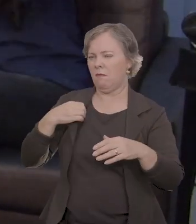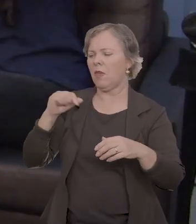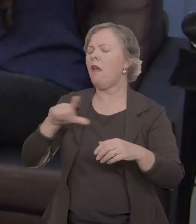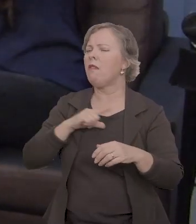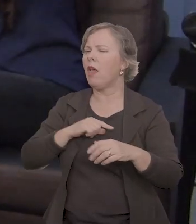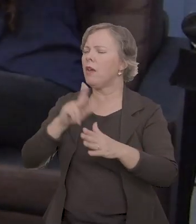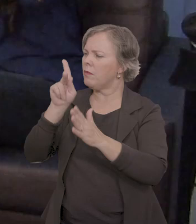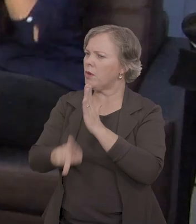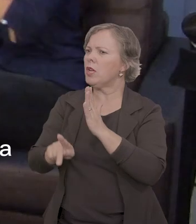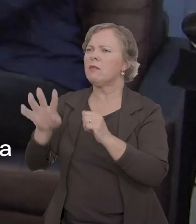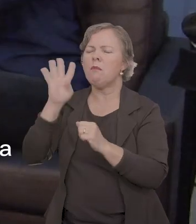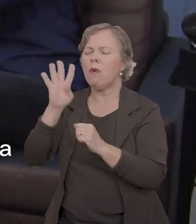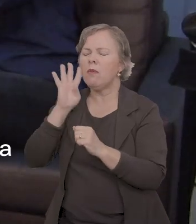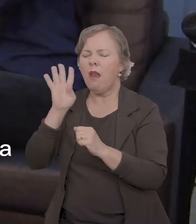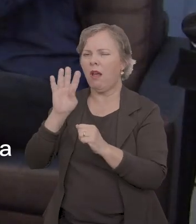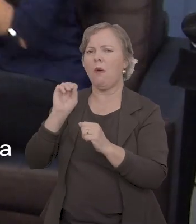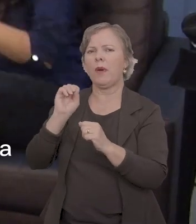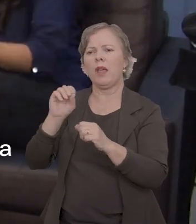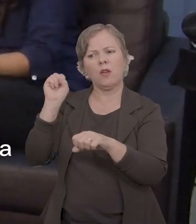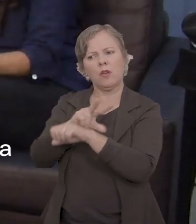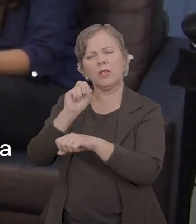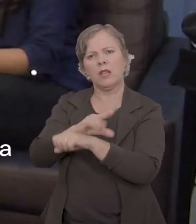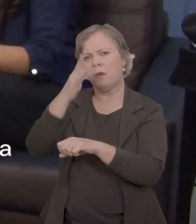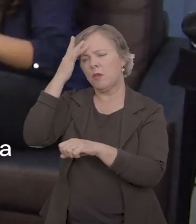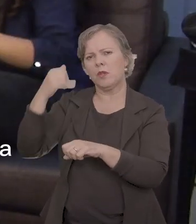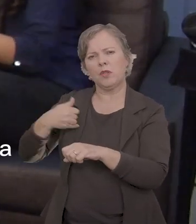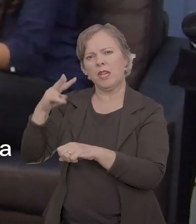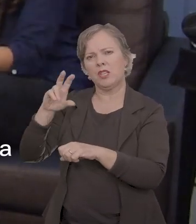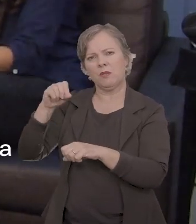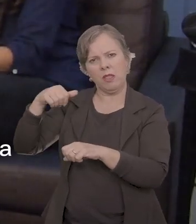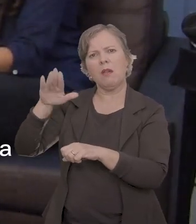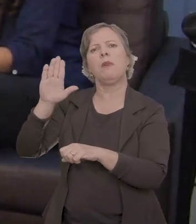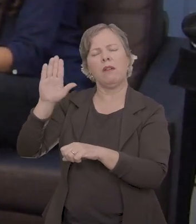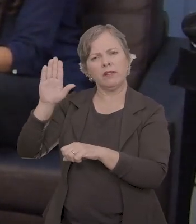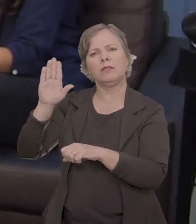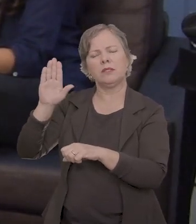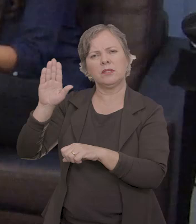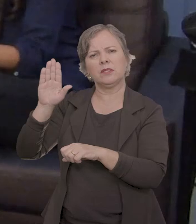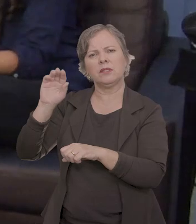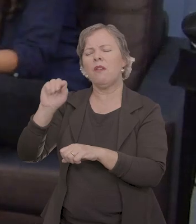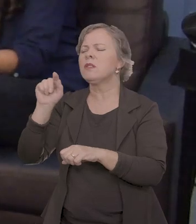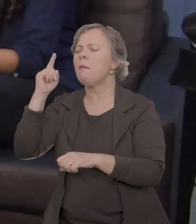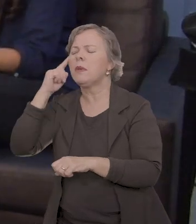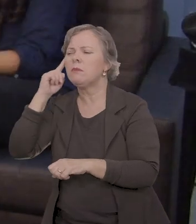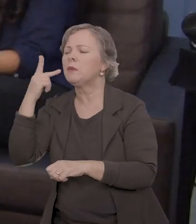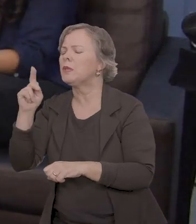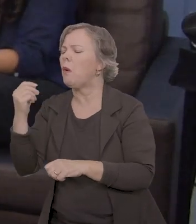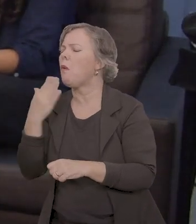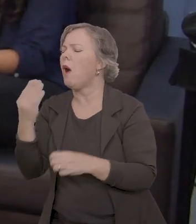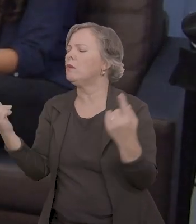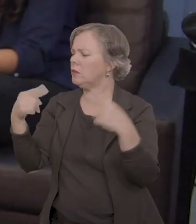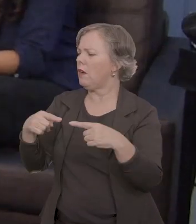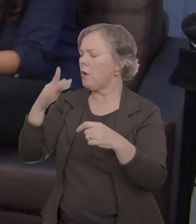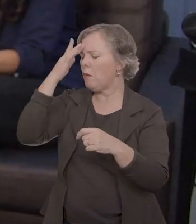têm um projeto, né, um projeto super legal, inclusive, de contratação de pessoas nessa faixa etária. Na sua perspectiva, qual que é o desafio